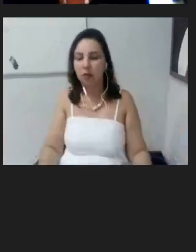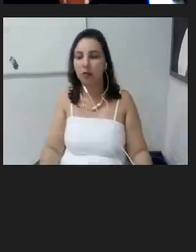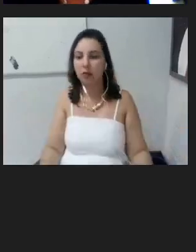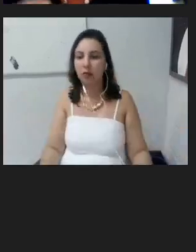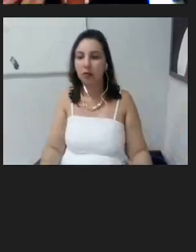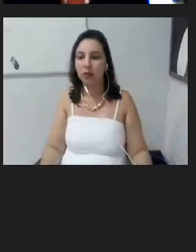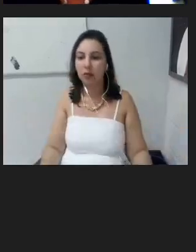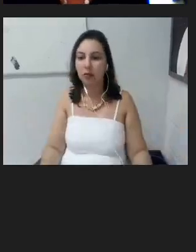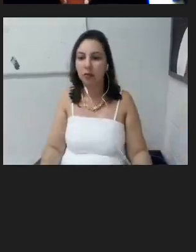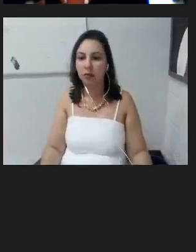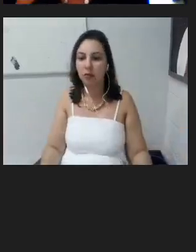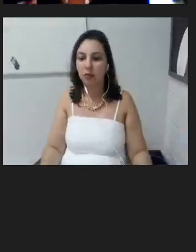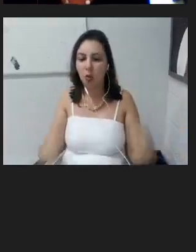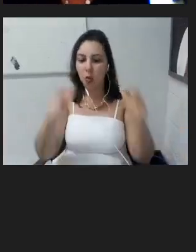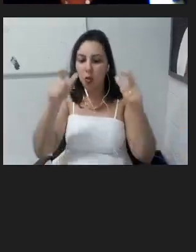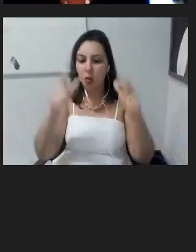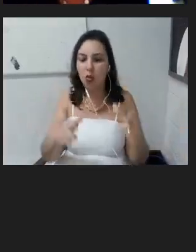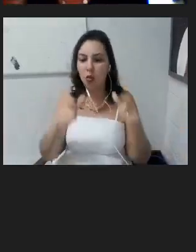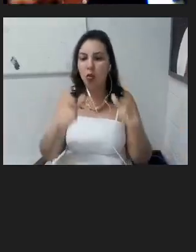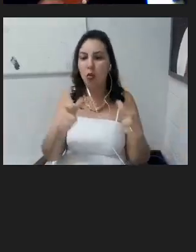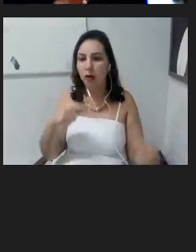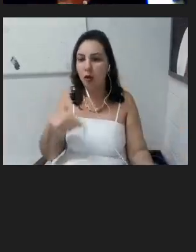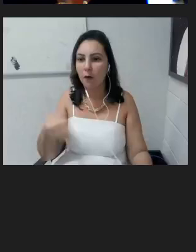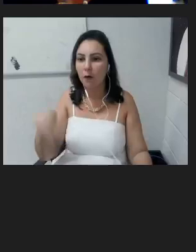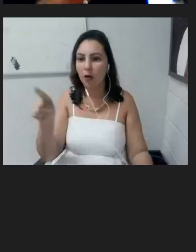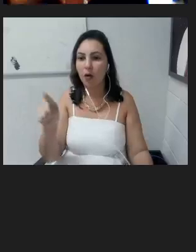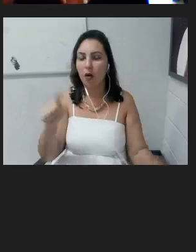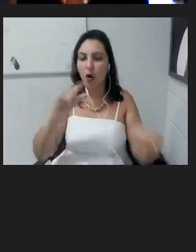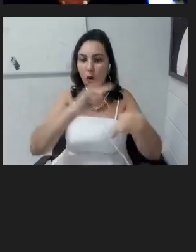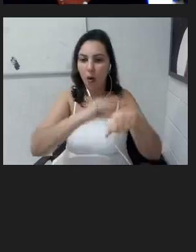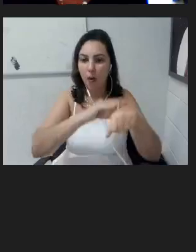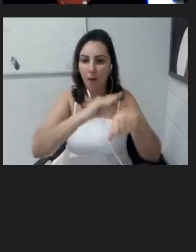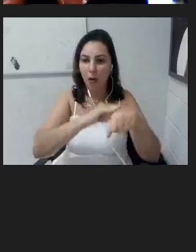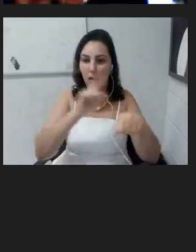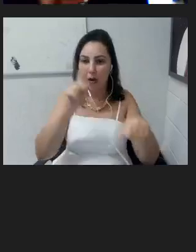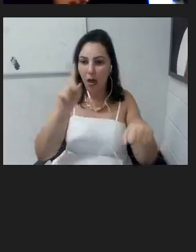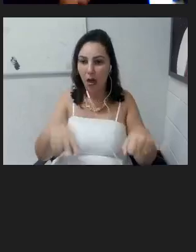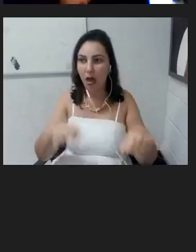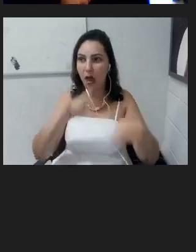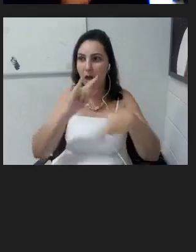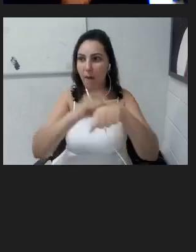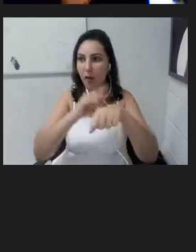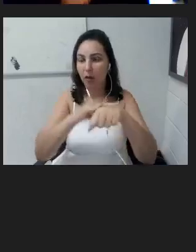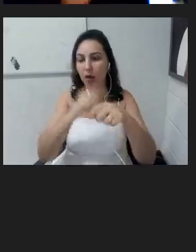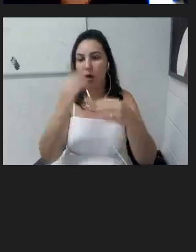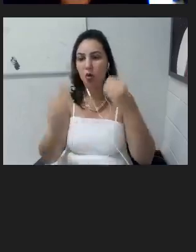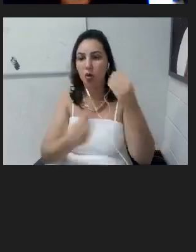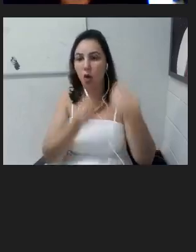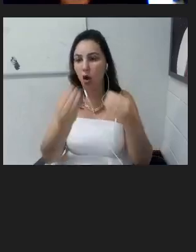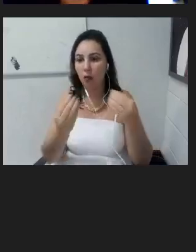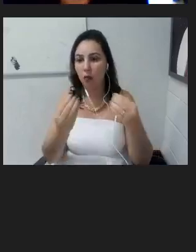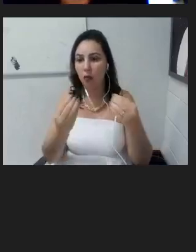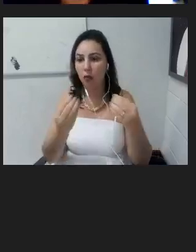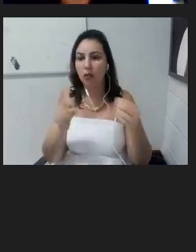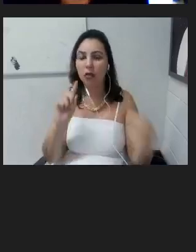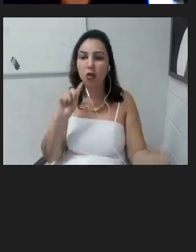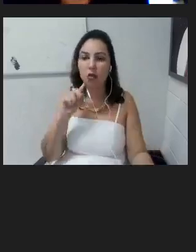O lugar que eu vou, o banheiro que eu vou, é um banheiro que ele está mal